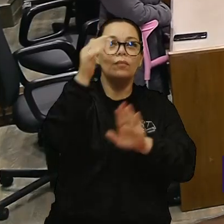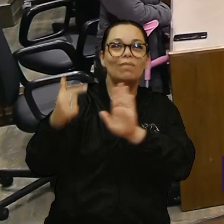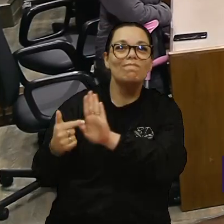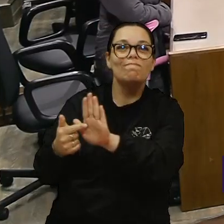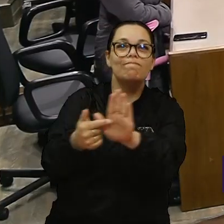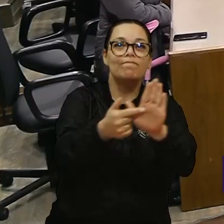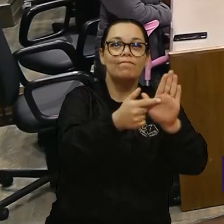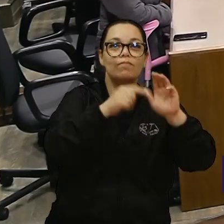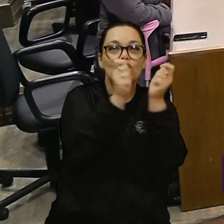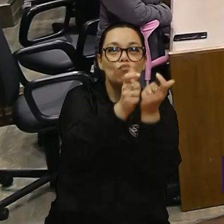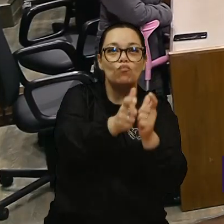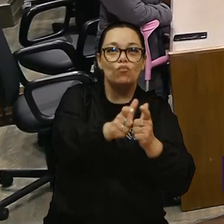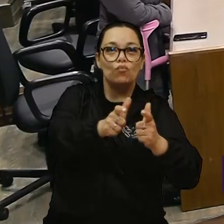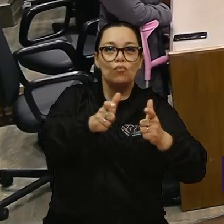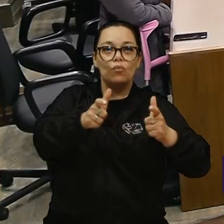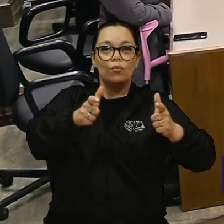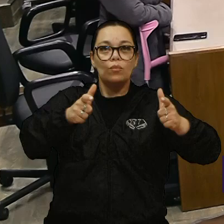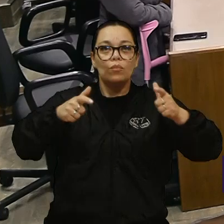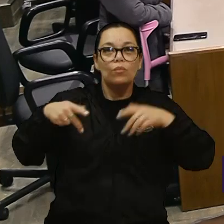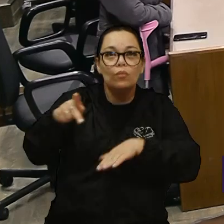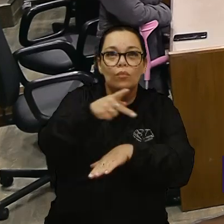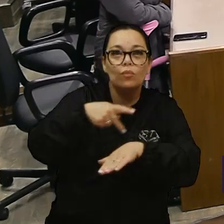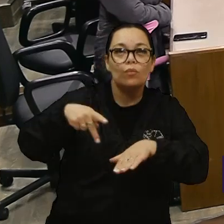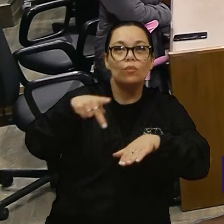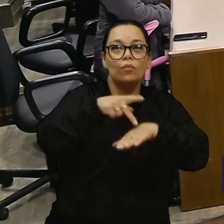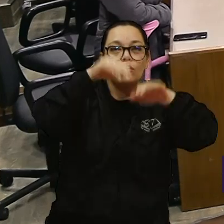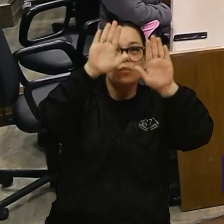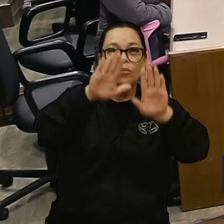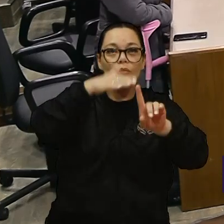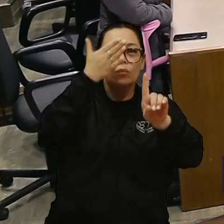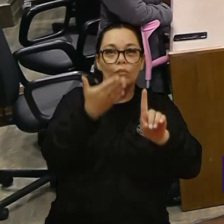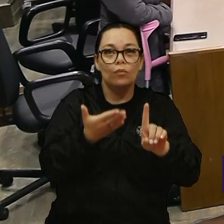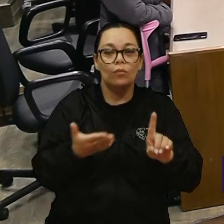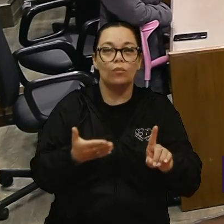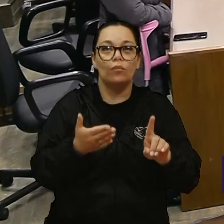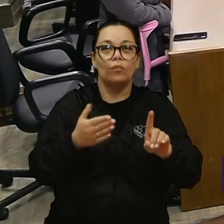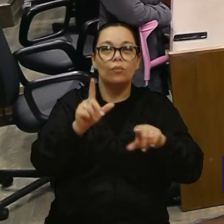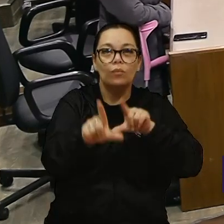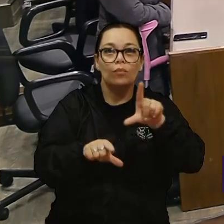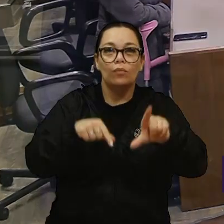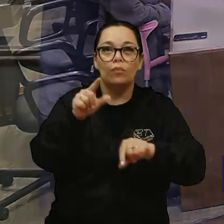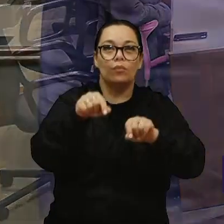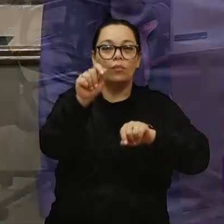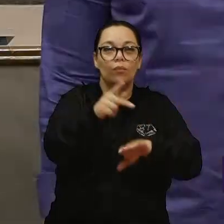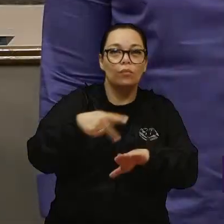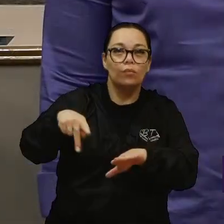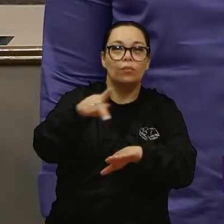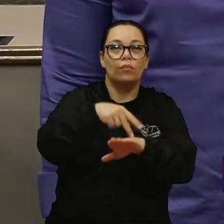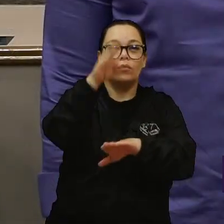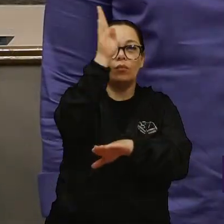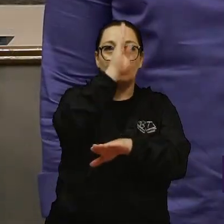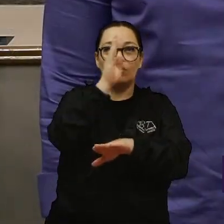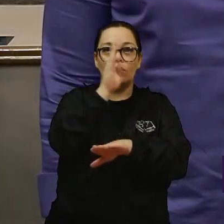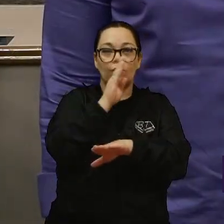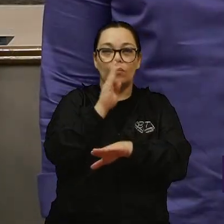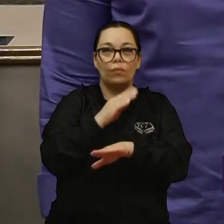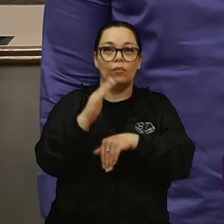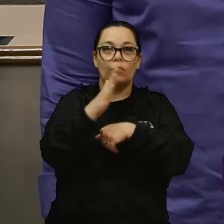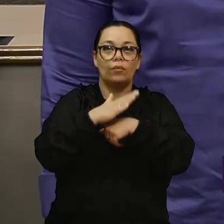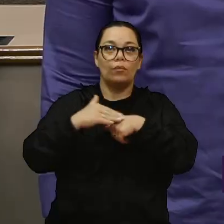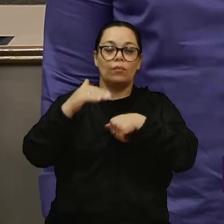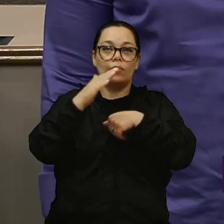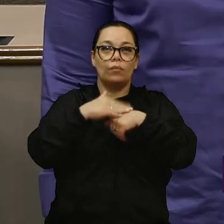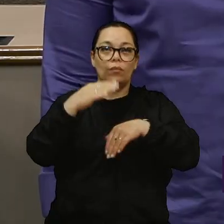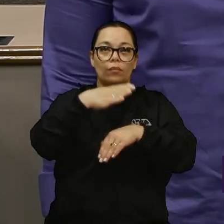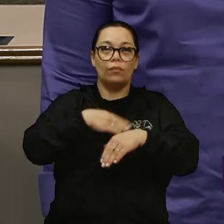futuro espelha essa grandeza. Terra dourada, entre outras vidas do Brasil, a pátria